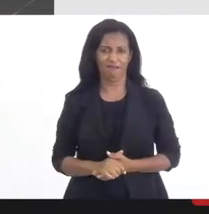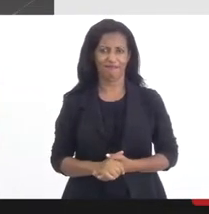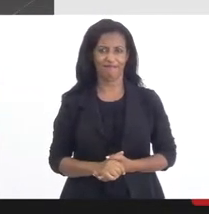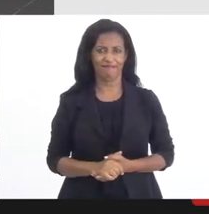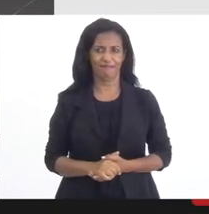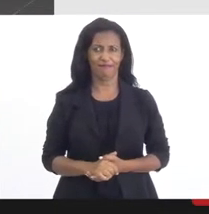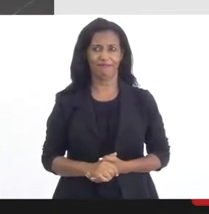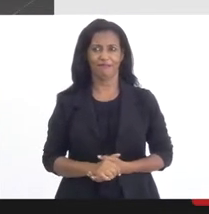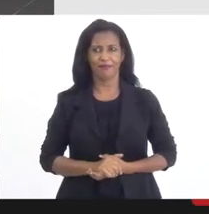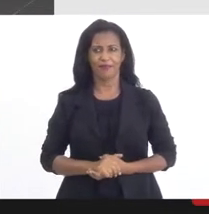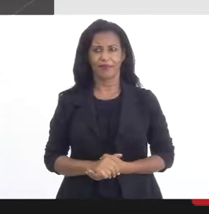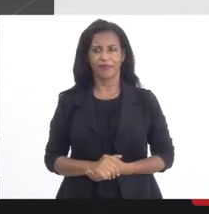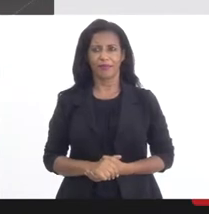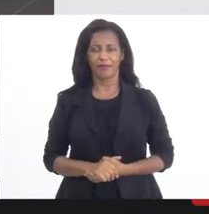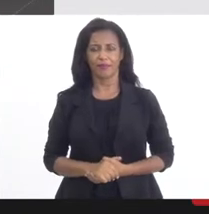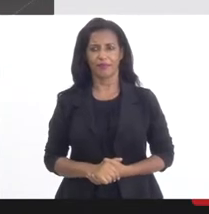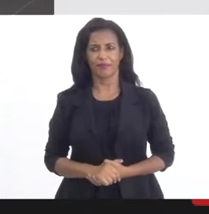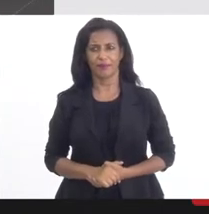Próximo, por favor.